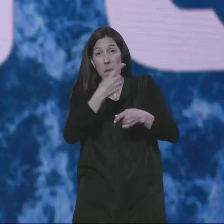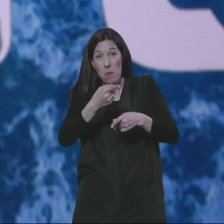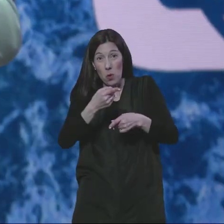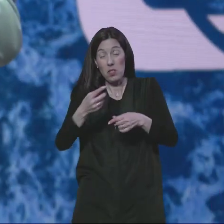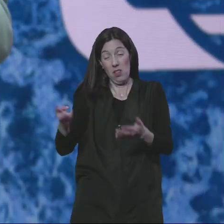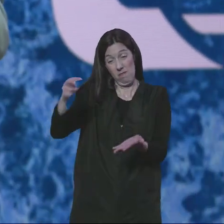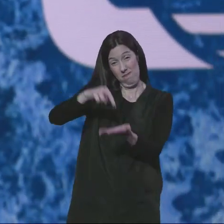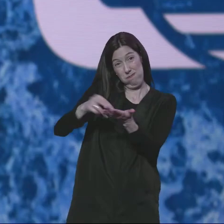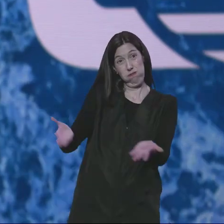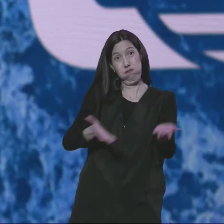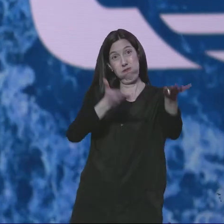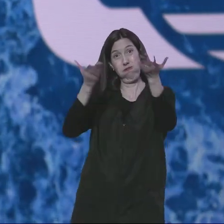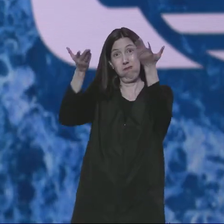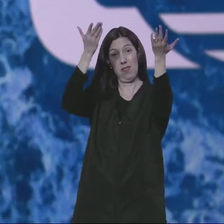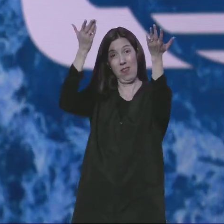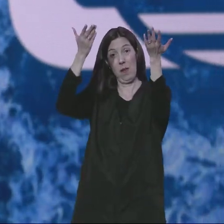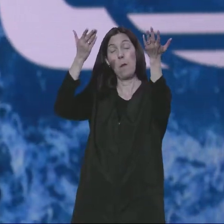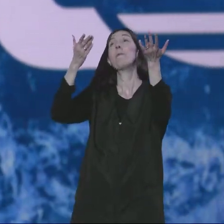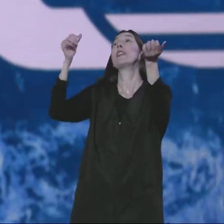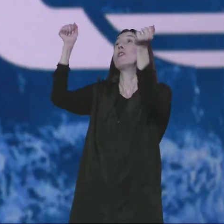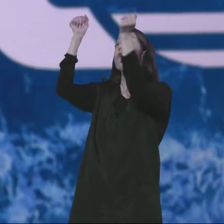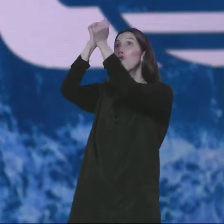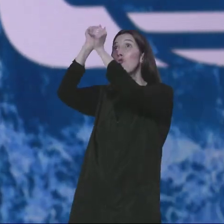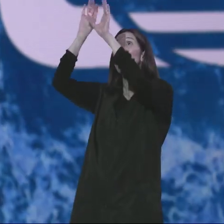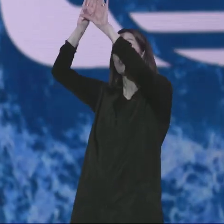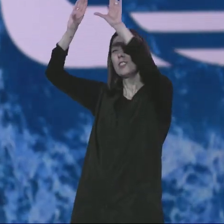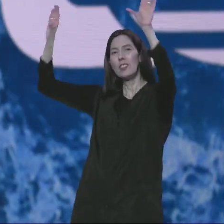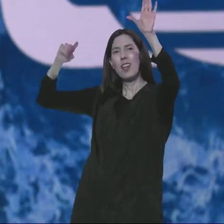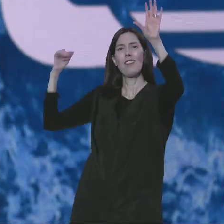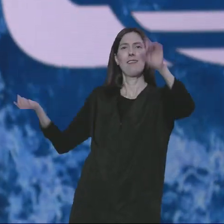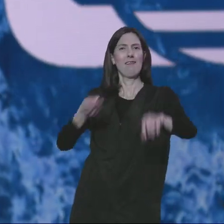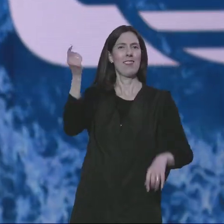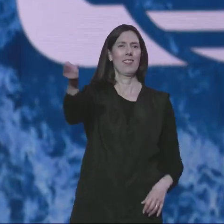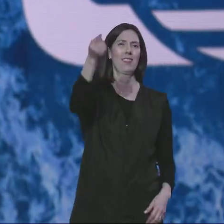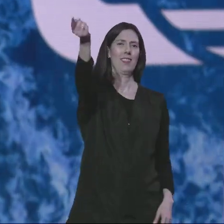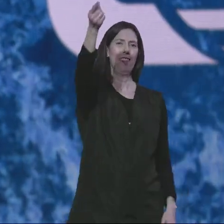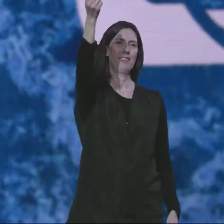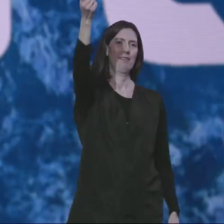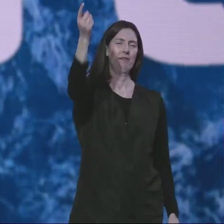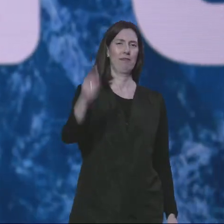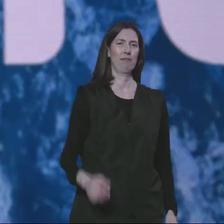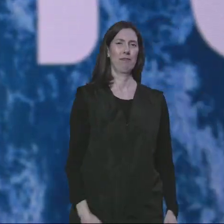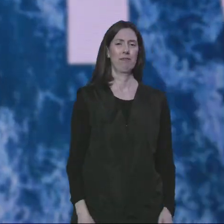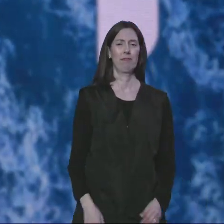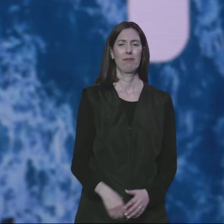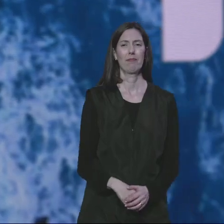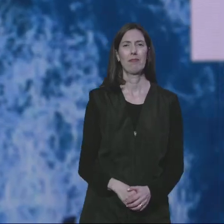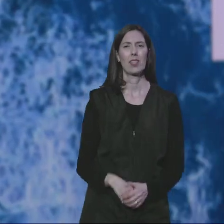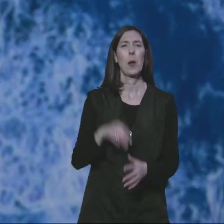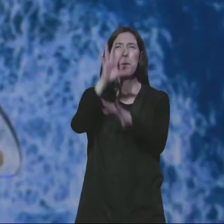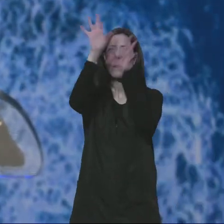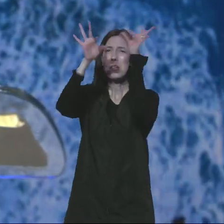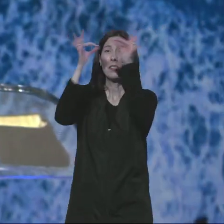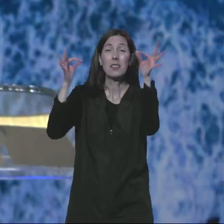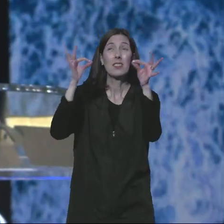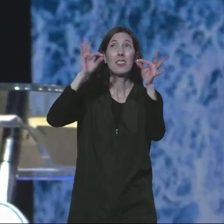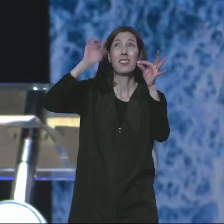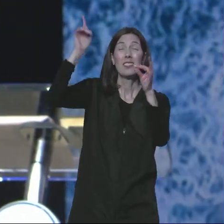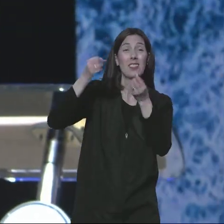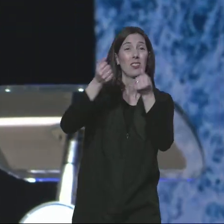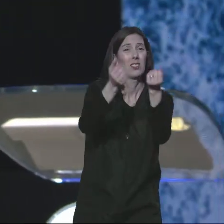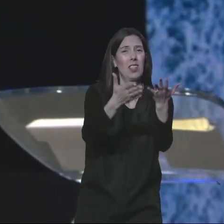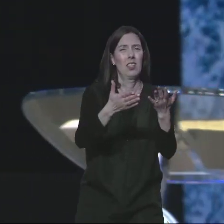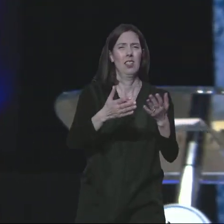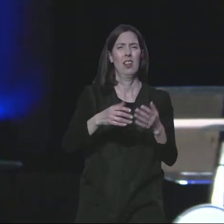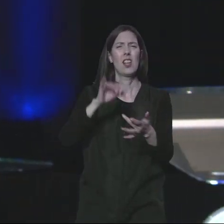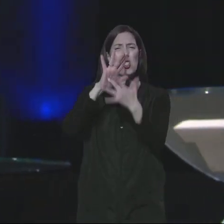estar ao meu lado na eternidade. Essa é a sua recompensa. E aí, Jesus, ele suporta tudo